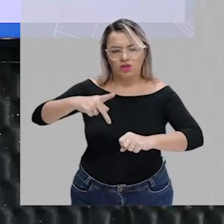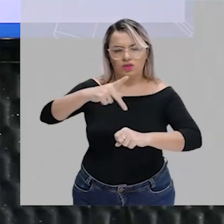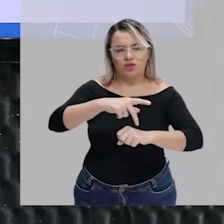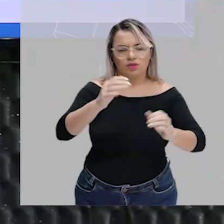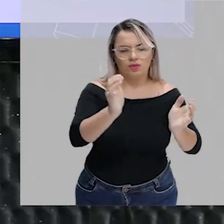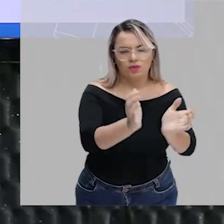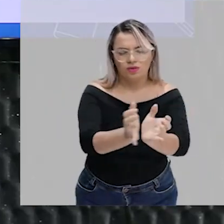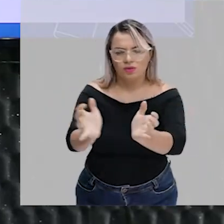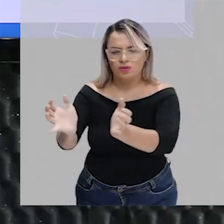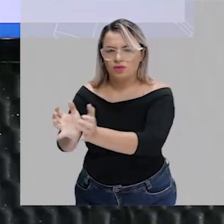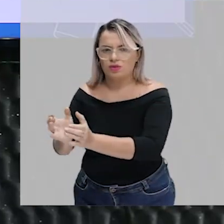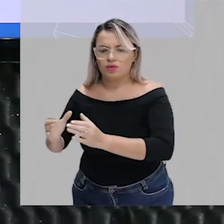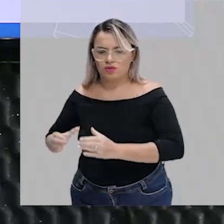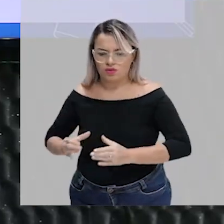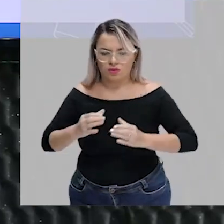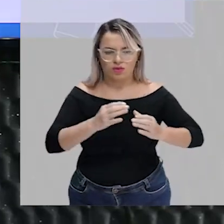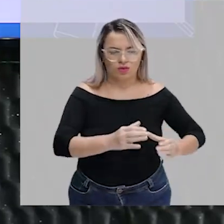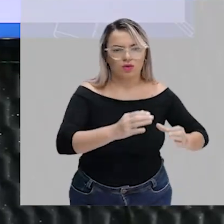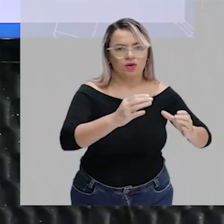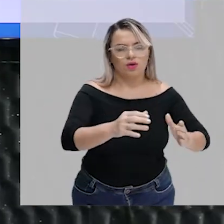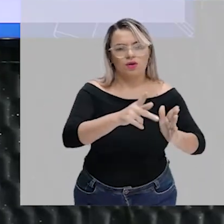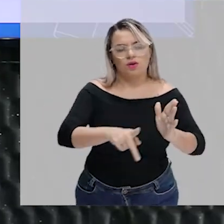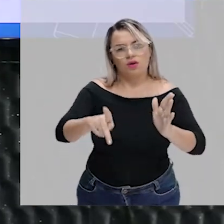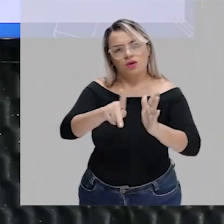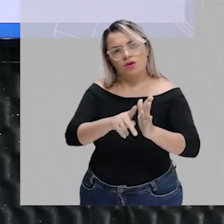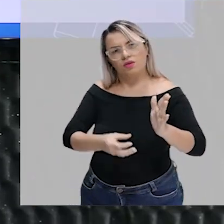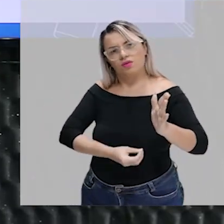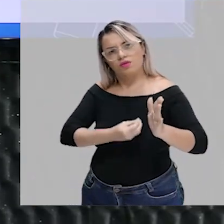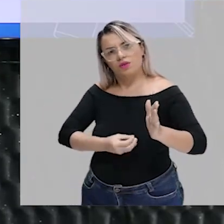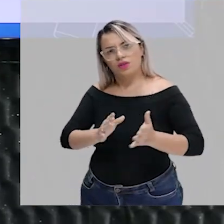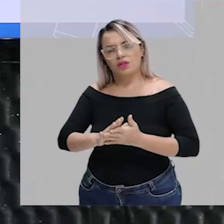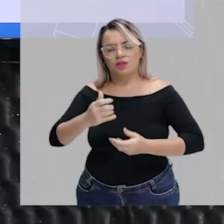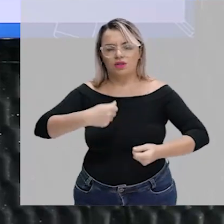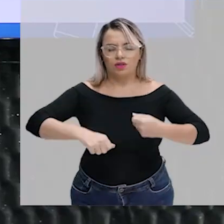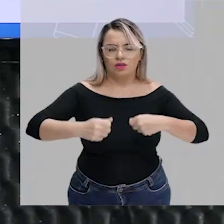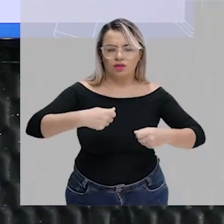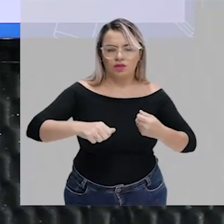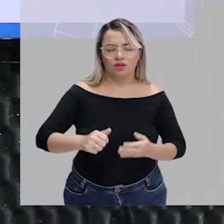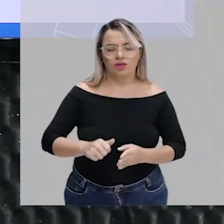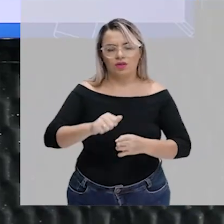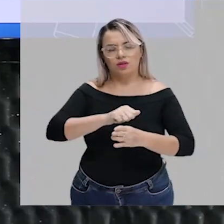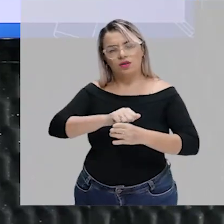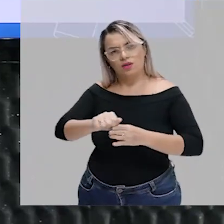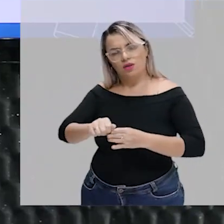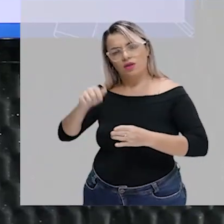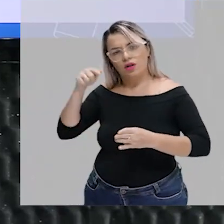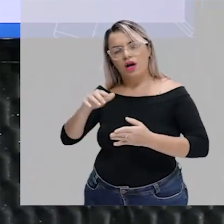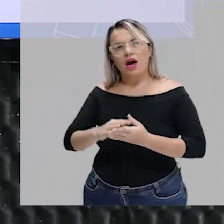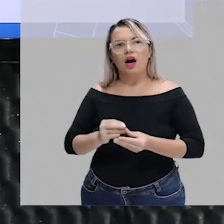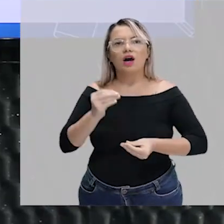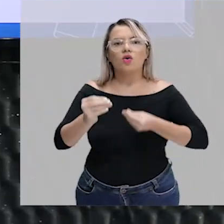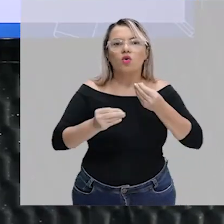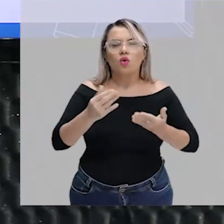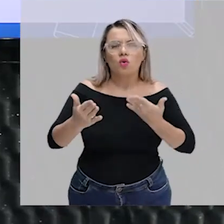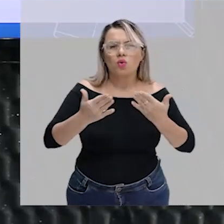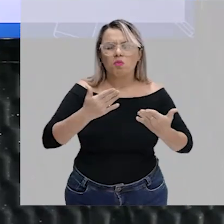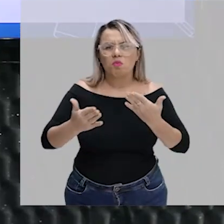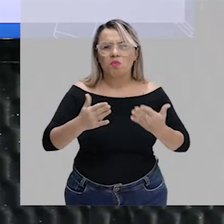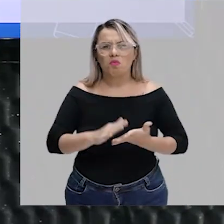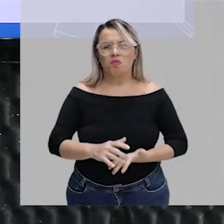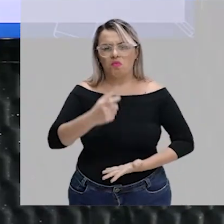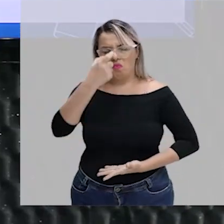núcleo tinha a sua própria vida econômica, jurídica e moral. É como se existisse ali um modelo quase que individualista